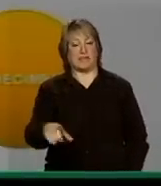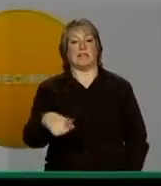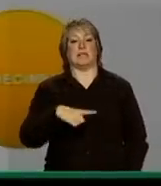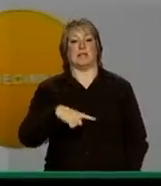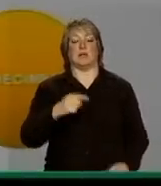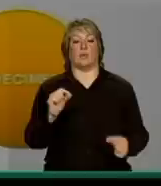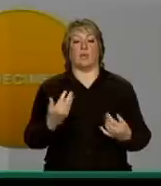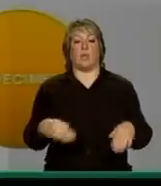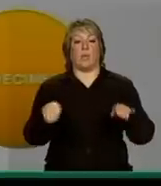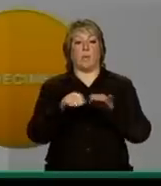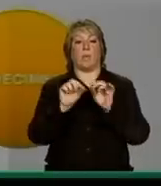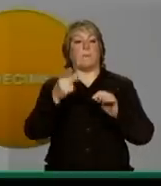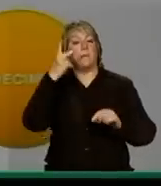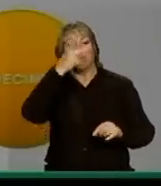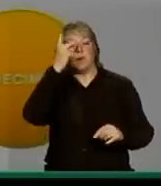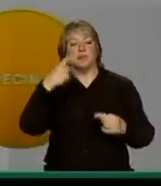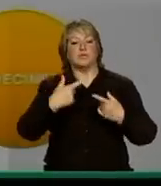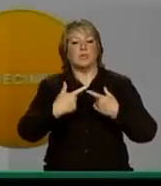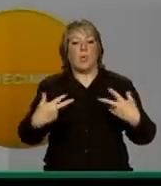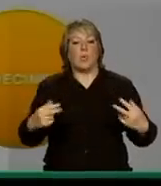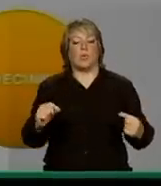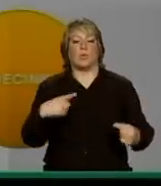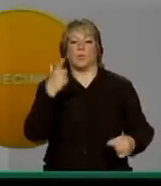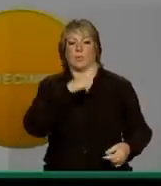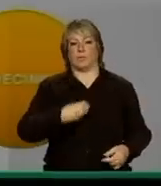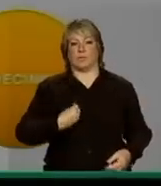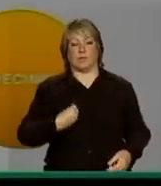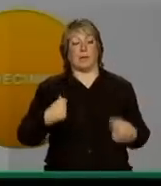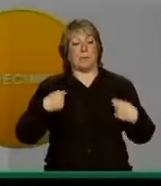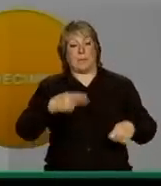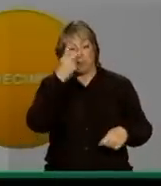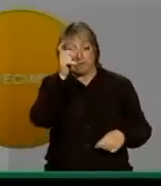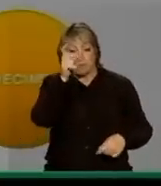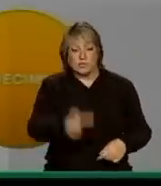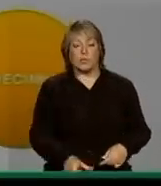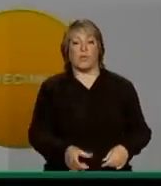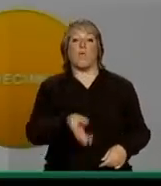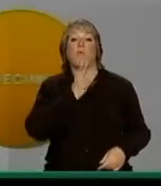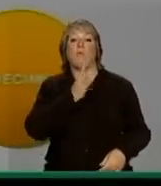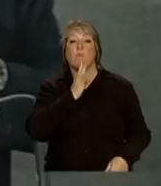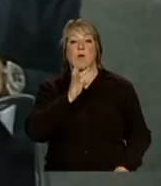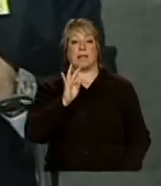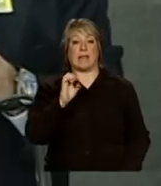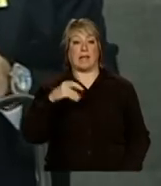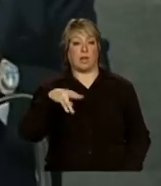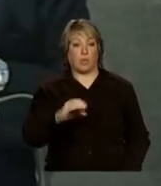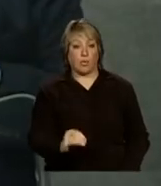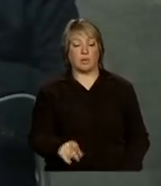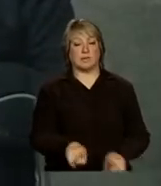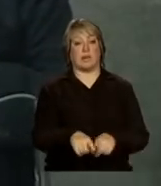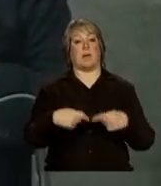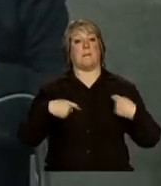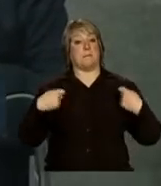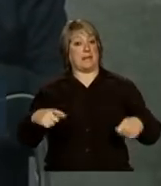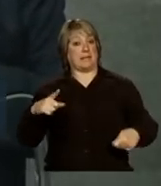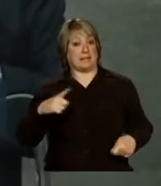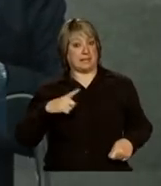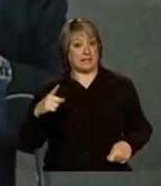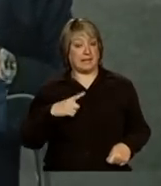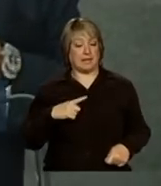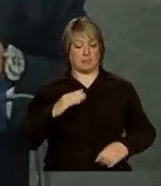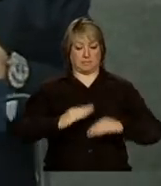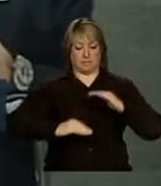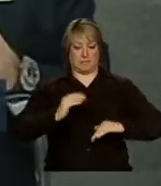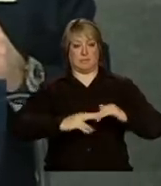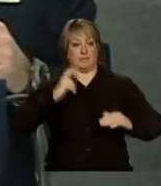competência para que as coisas coisas acontec eu tenho que ter na pessoa o conhecimento técnico eu tenho que ter habilidades humanas